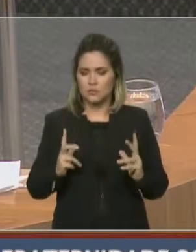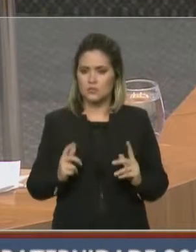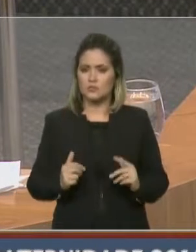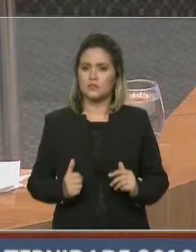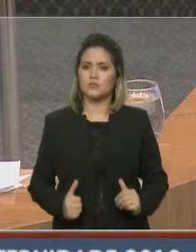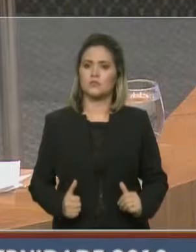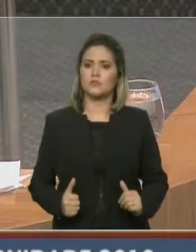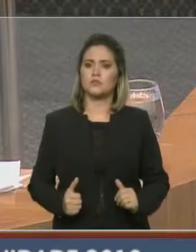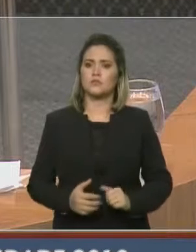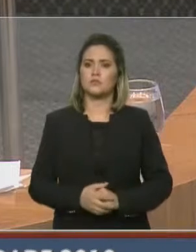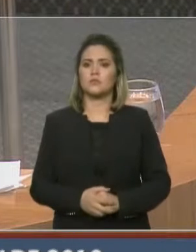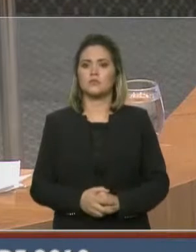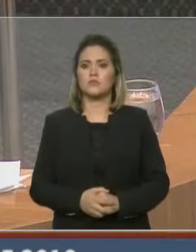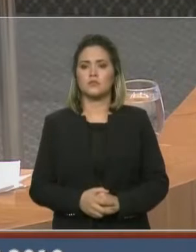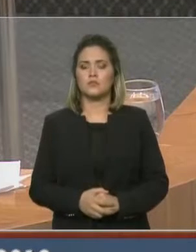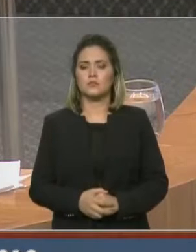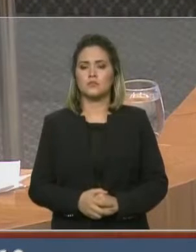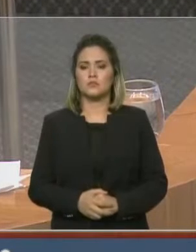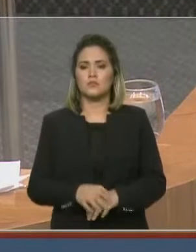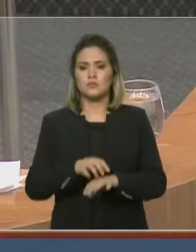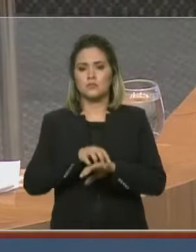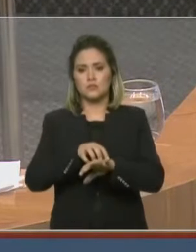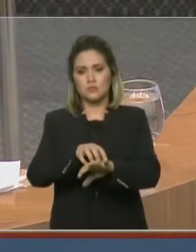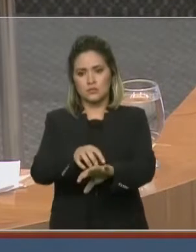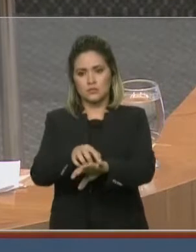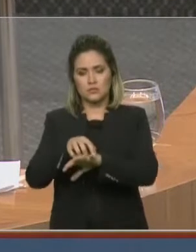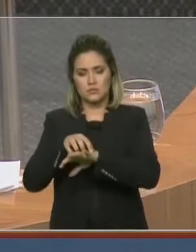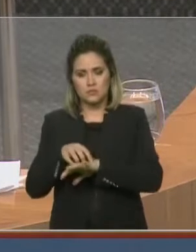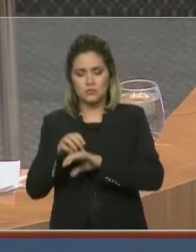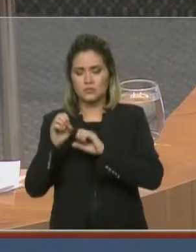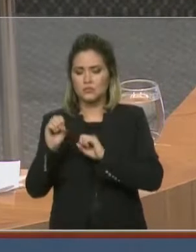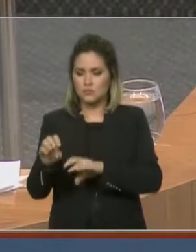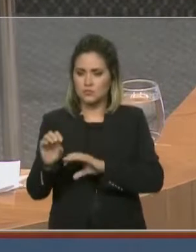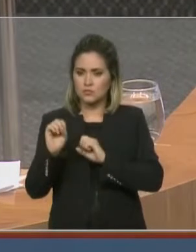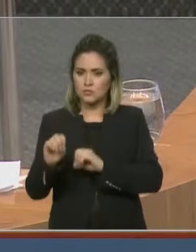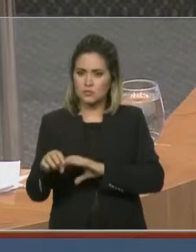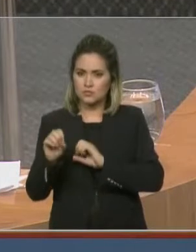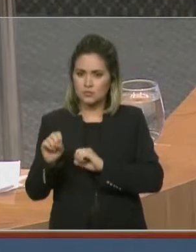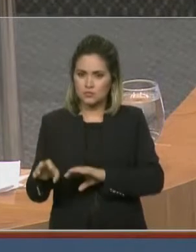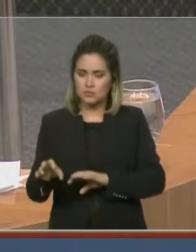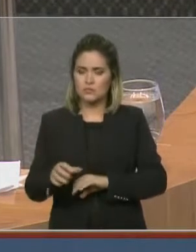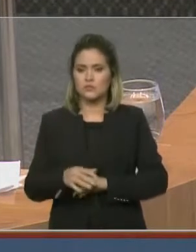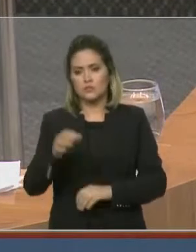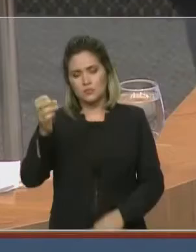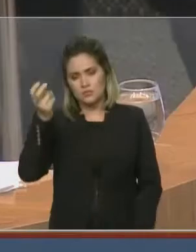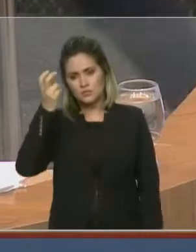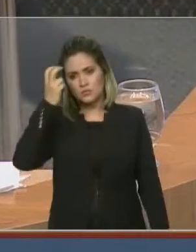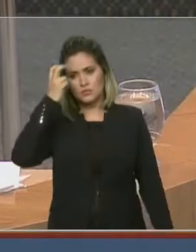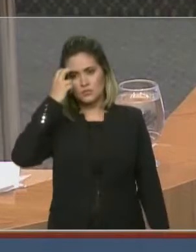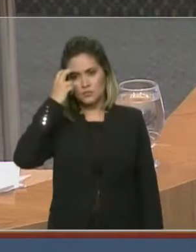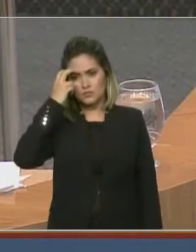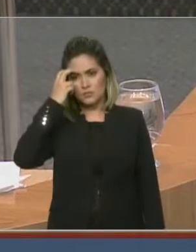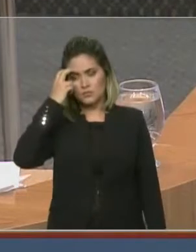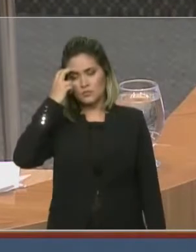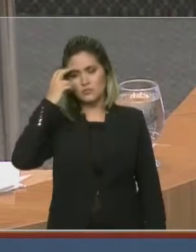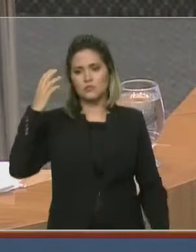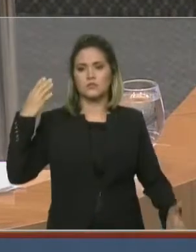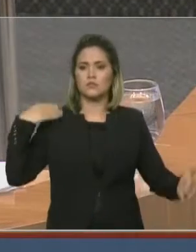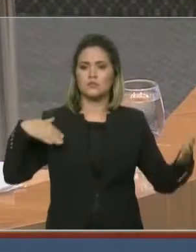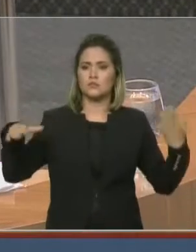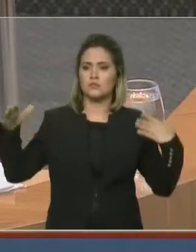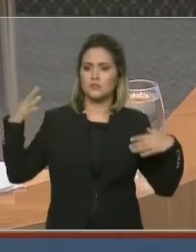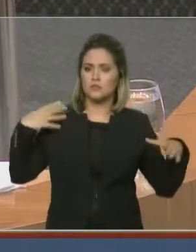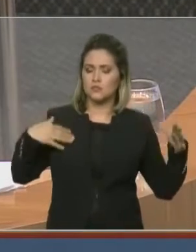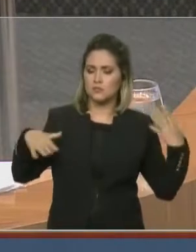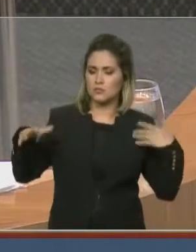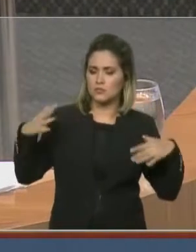básico, ao transporte, à educação, à cultura, ao lazer,